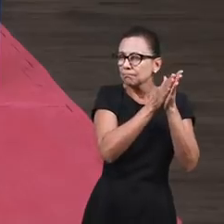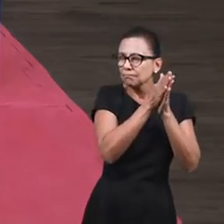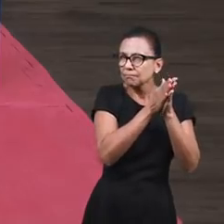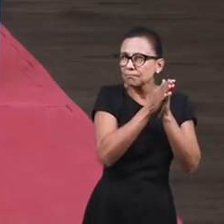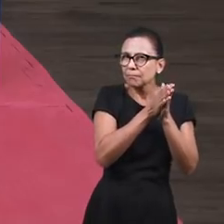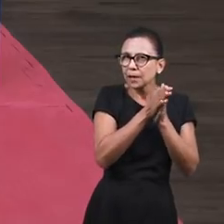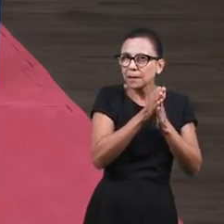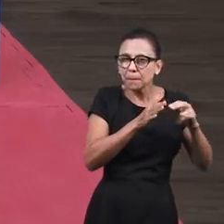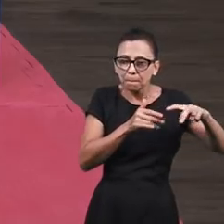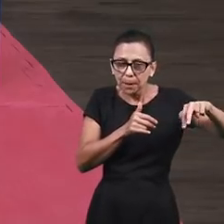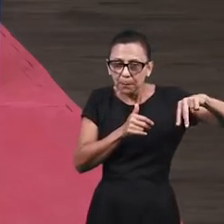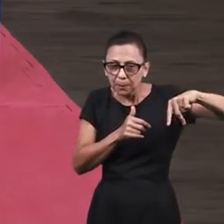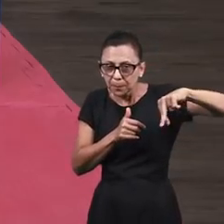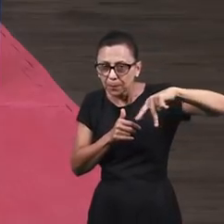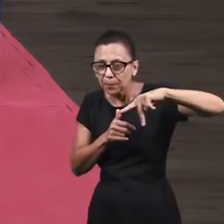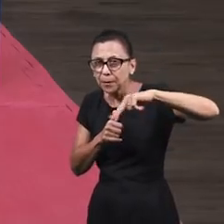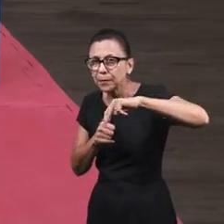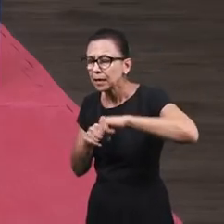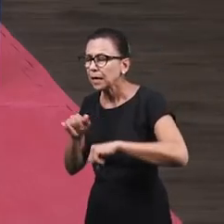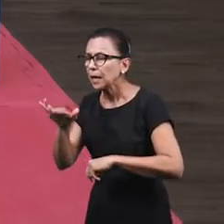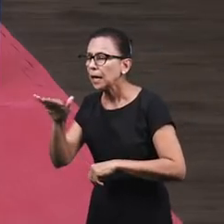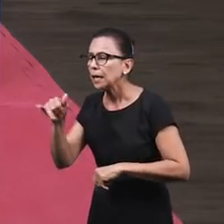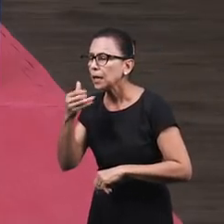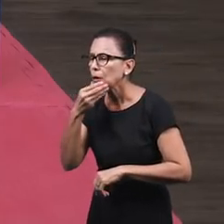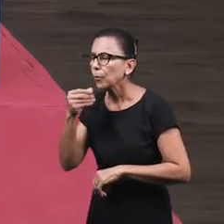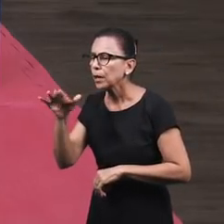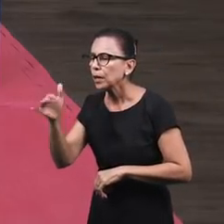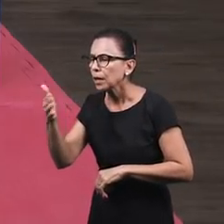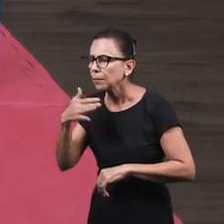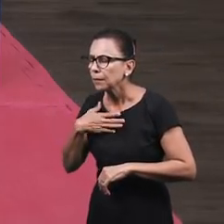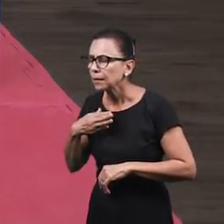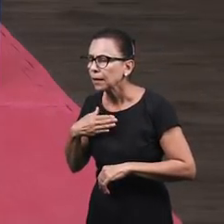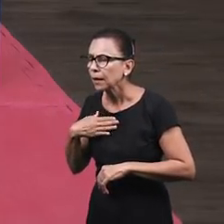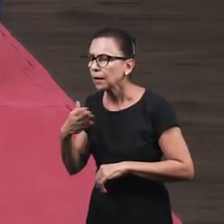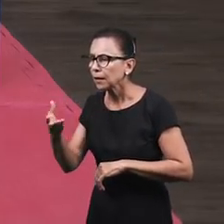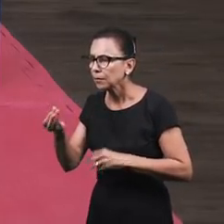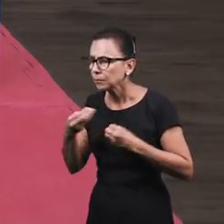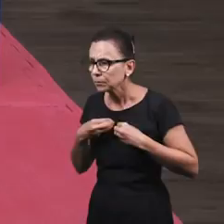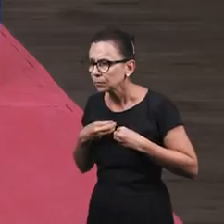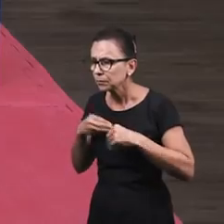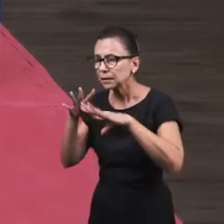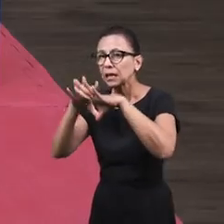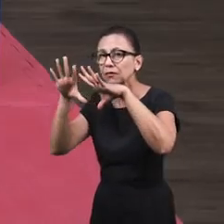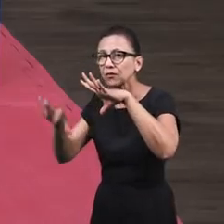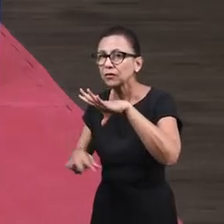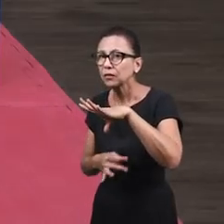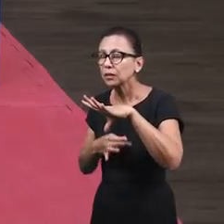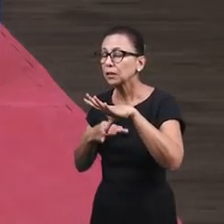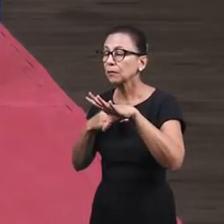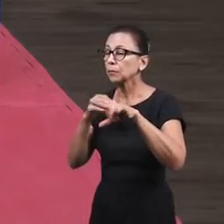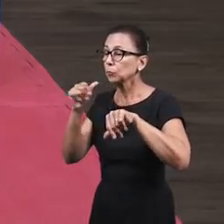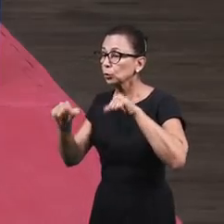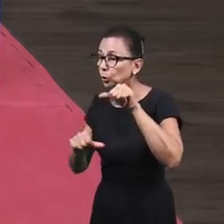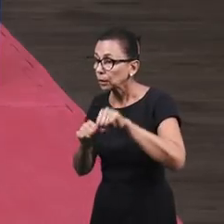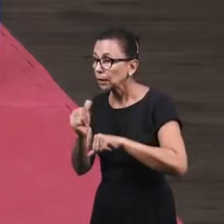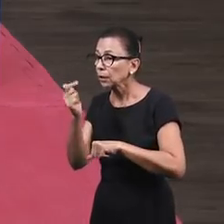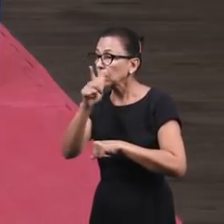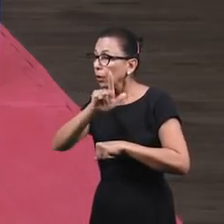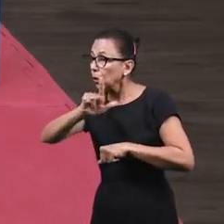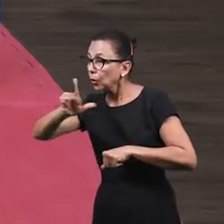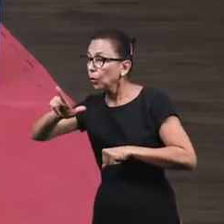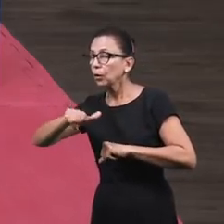foi lá e pediu para lá bote falou assim Nabote me desta vinha eu posso te dar uma outra muito melhor